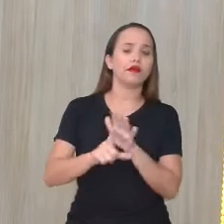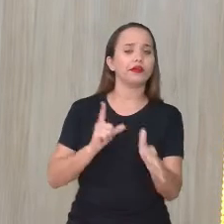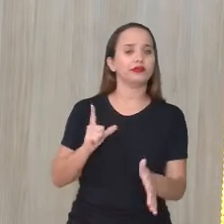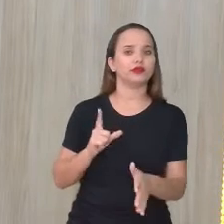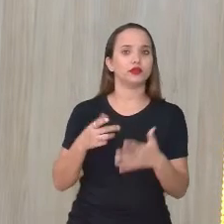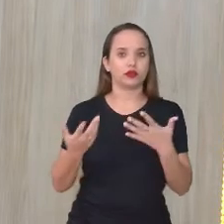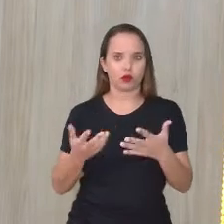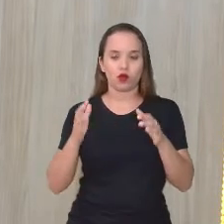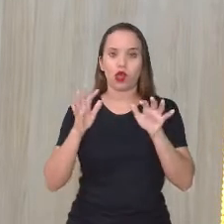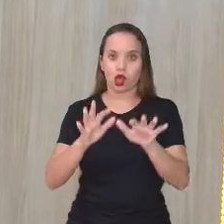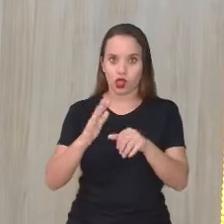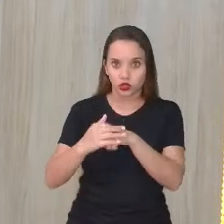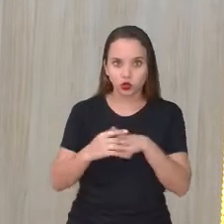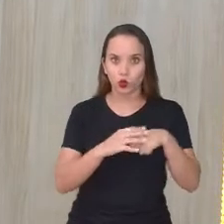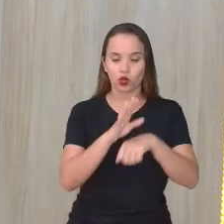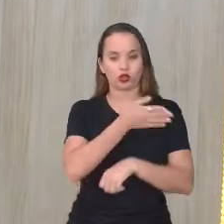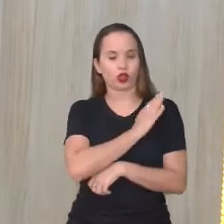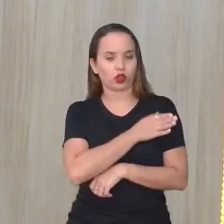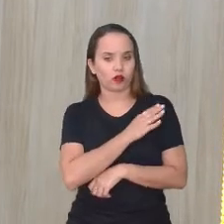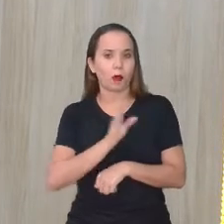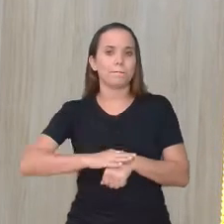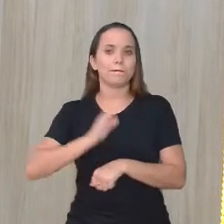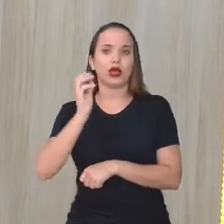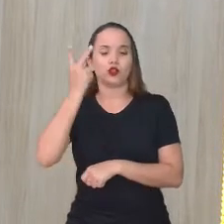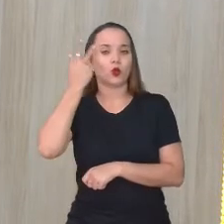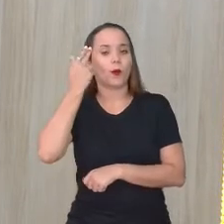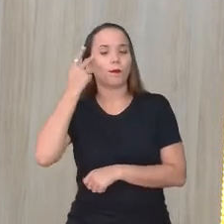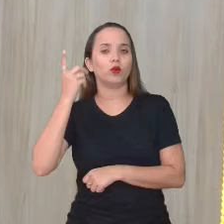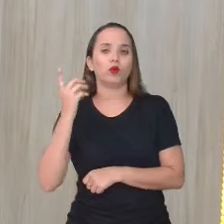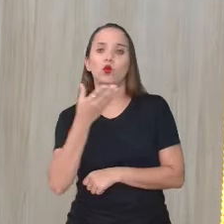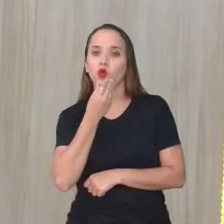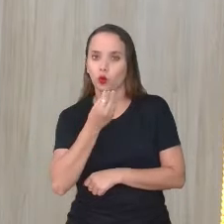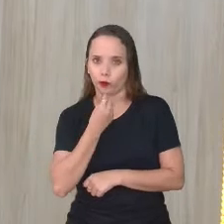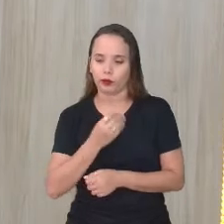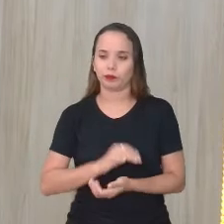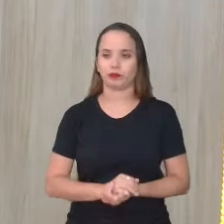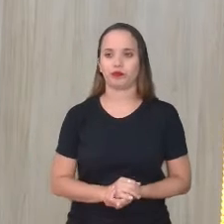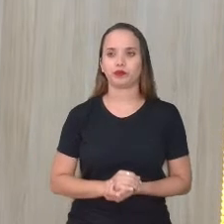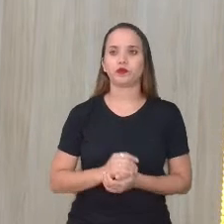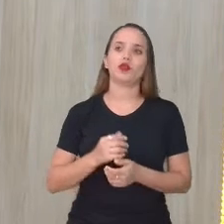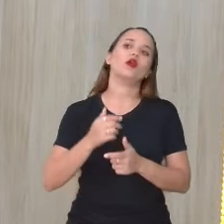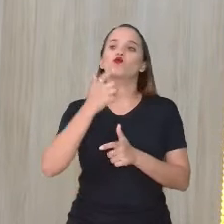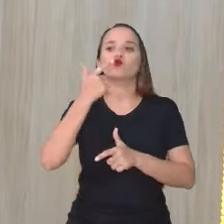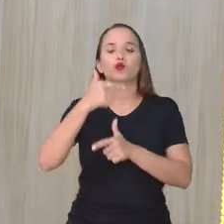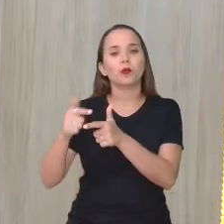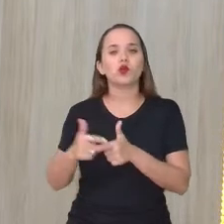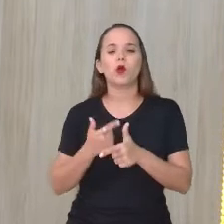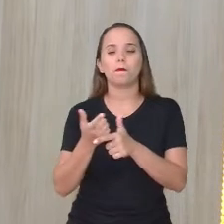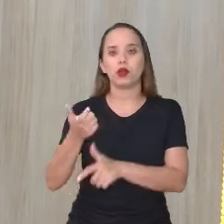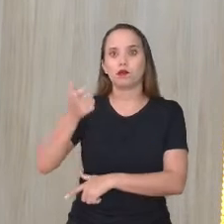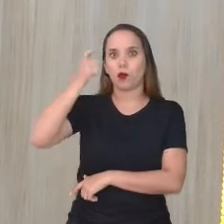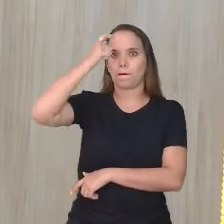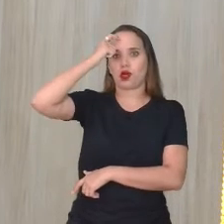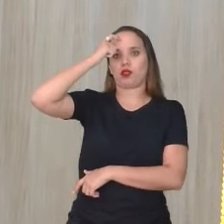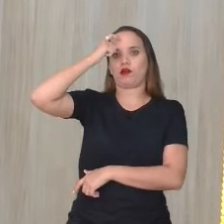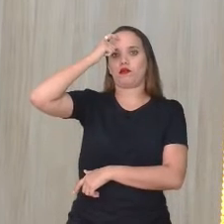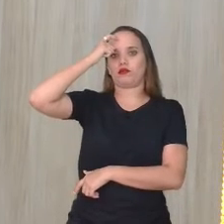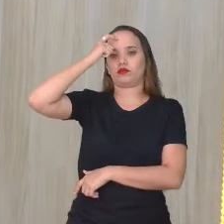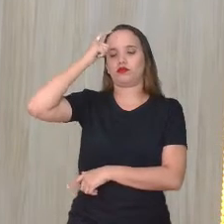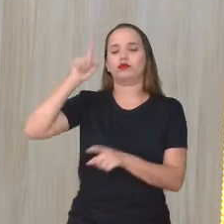mulheres. Transtornos mentais, gente. Transtornos mentais são mais comuns nos homens do que nas